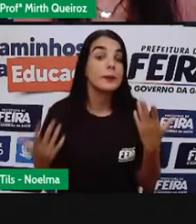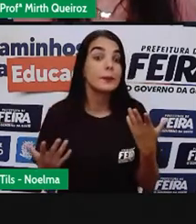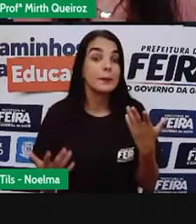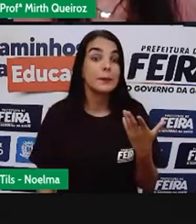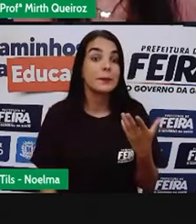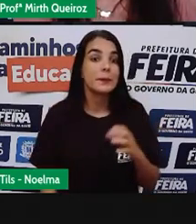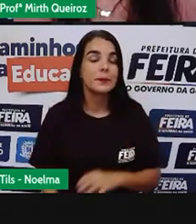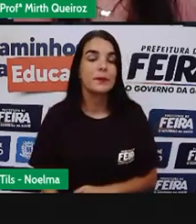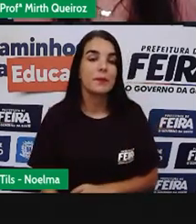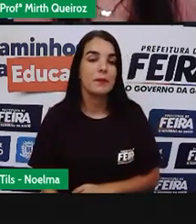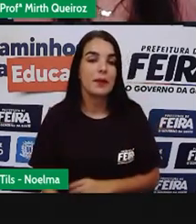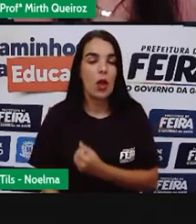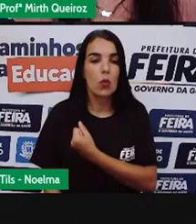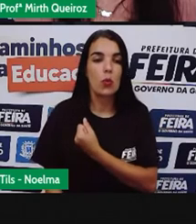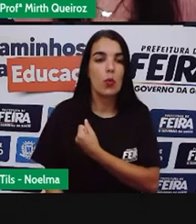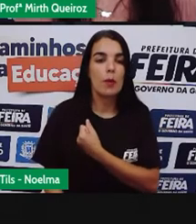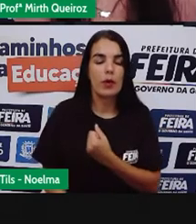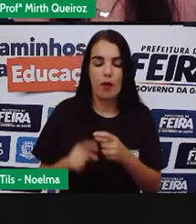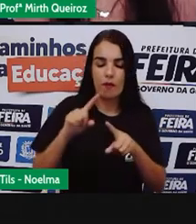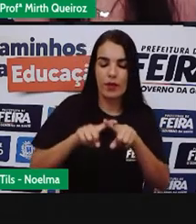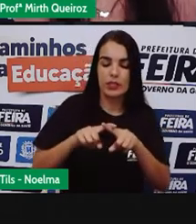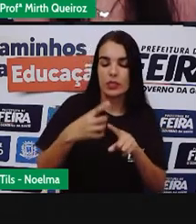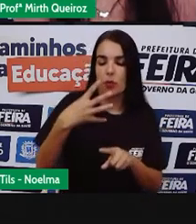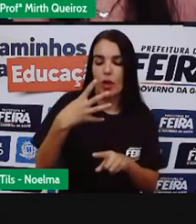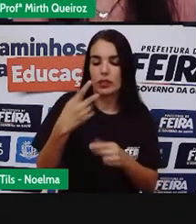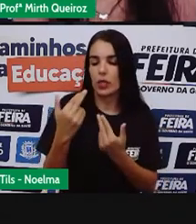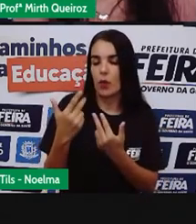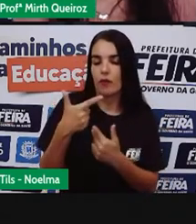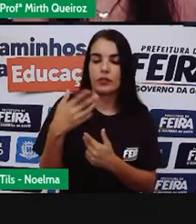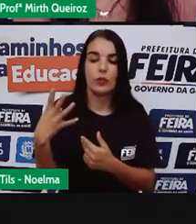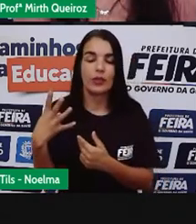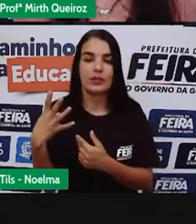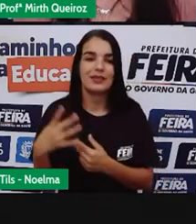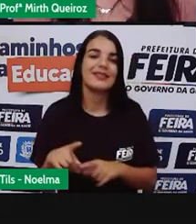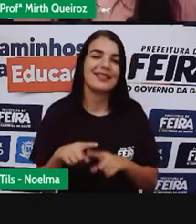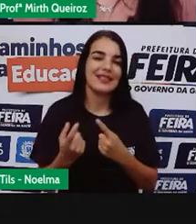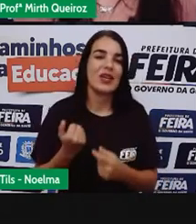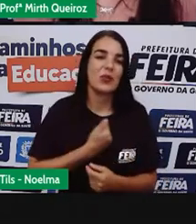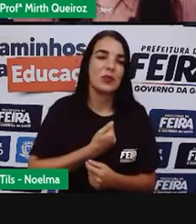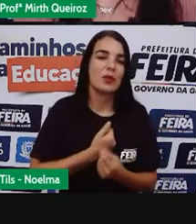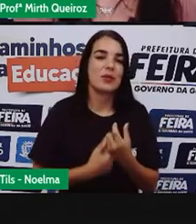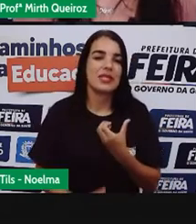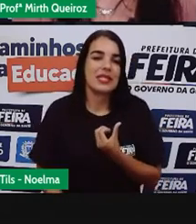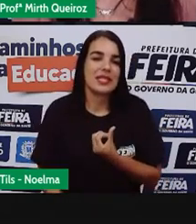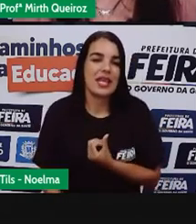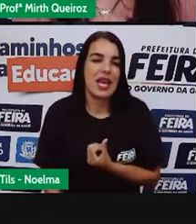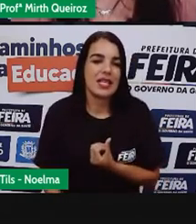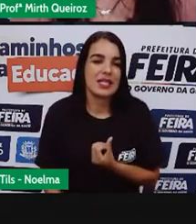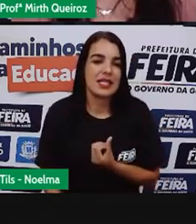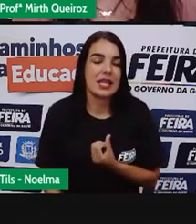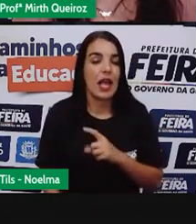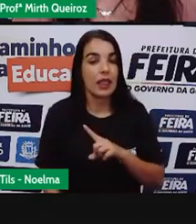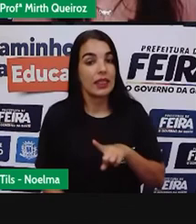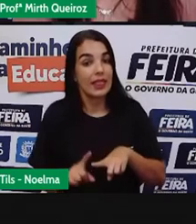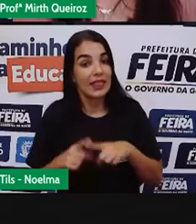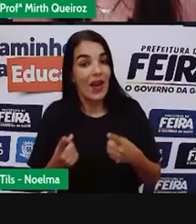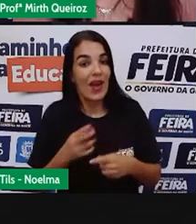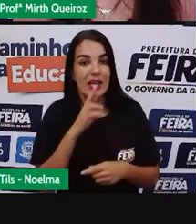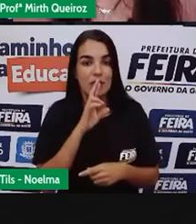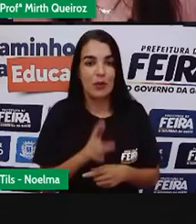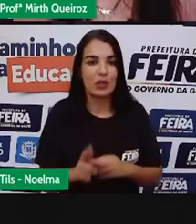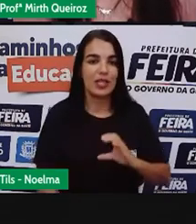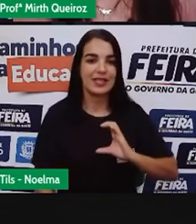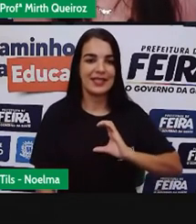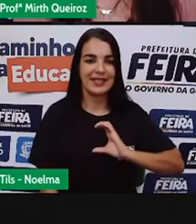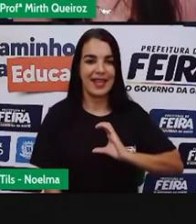gente? Qual o número que vezes 4 é igual a 24? Numeral 6. Então, alternativa